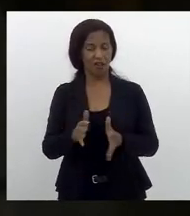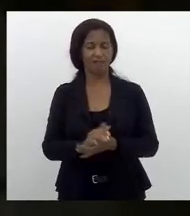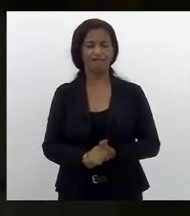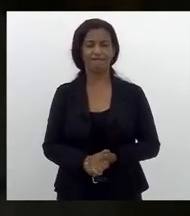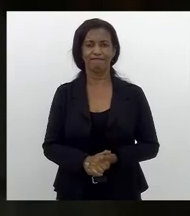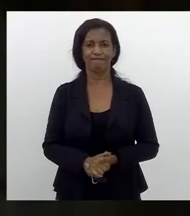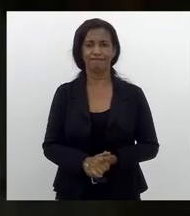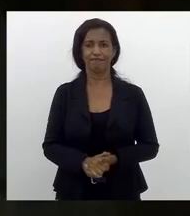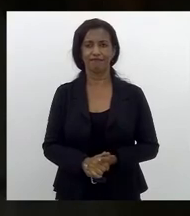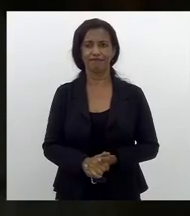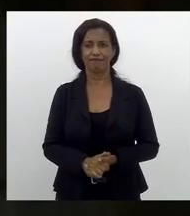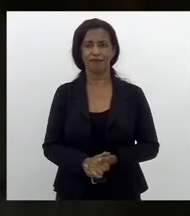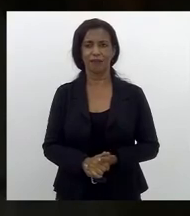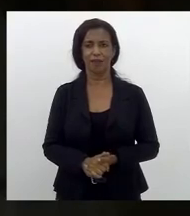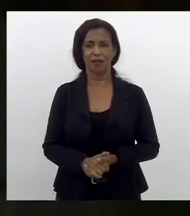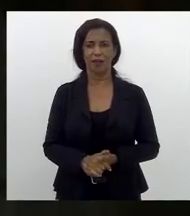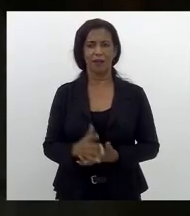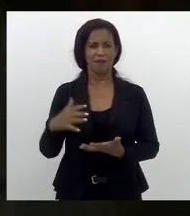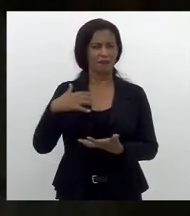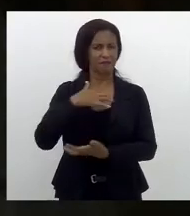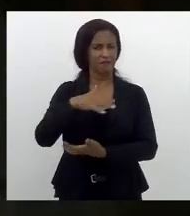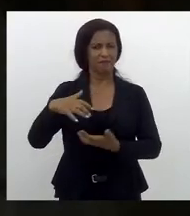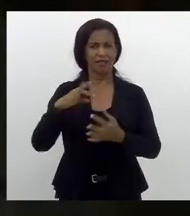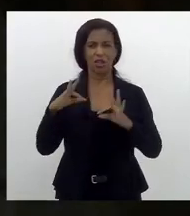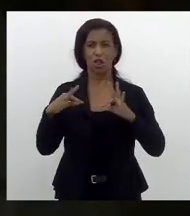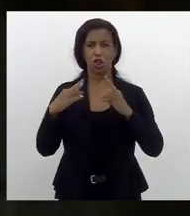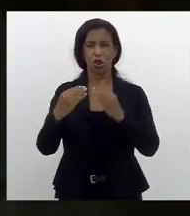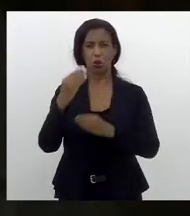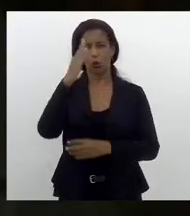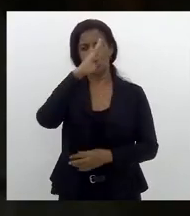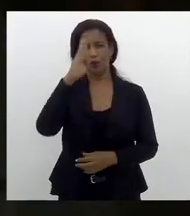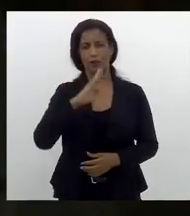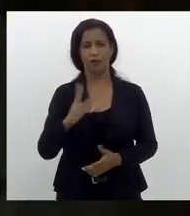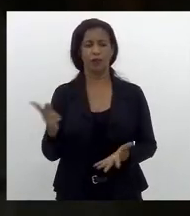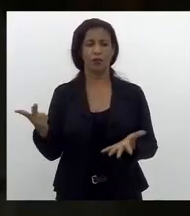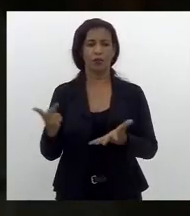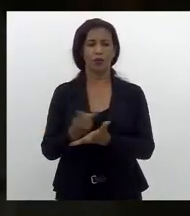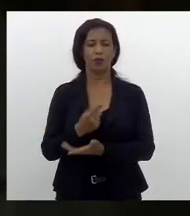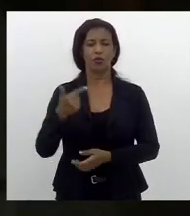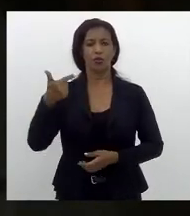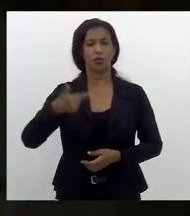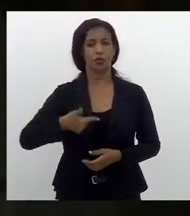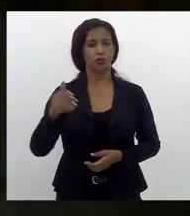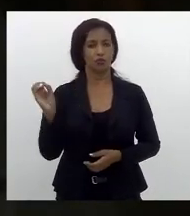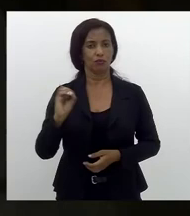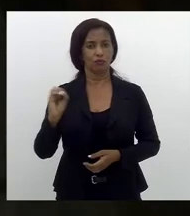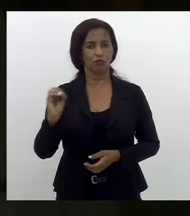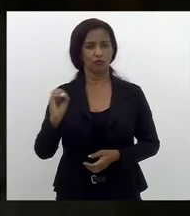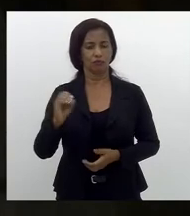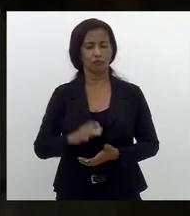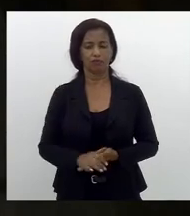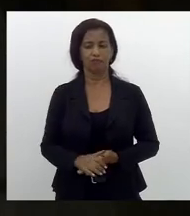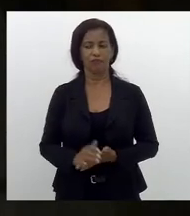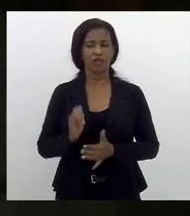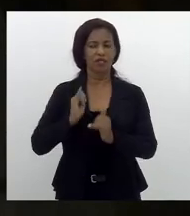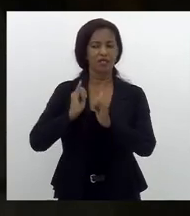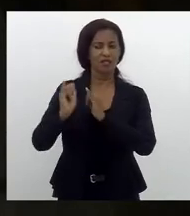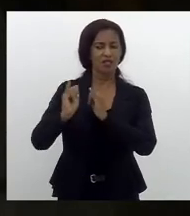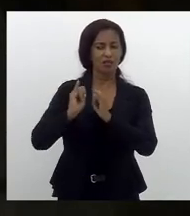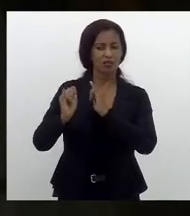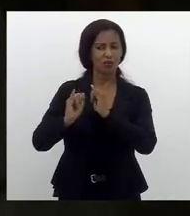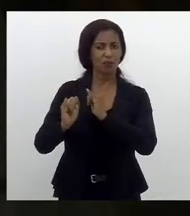suscitar protestos em todo o Brasil, como aconteceu no dia 2 de outubro. Mas esse dado não é uma